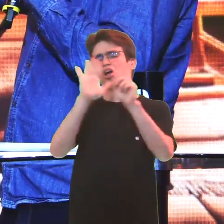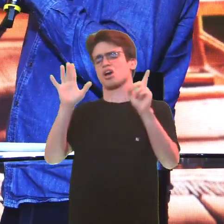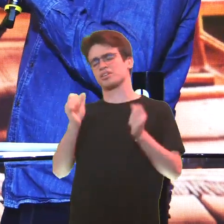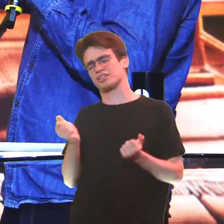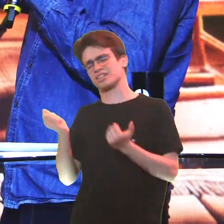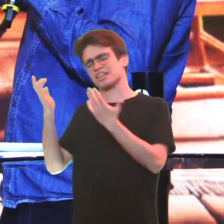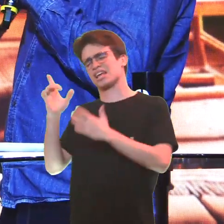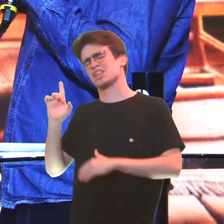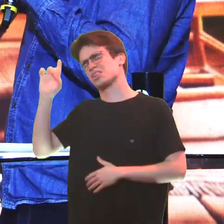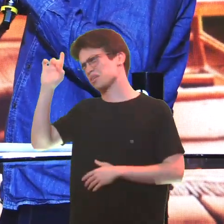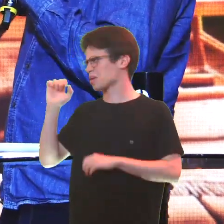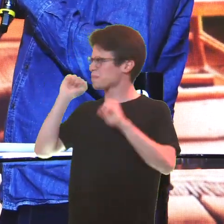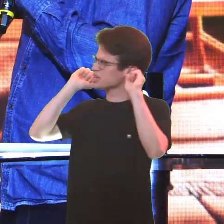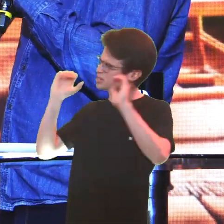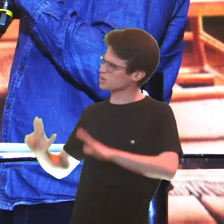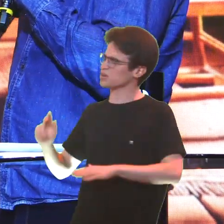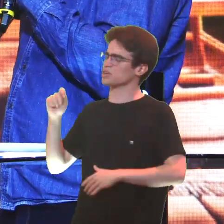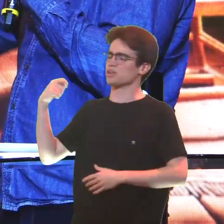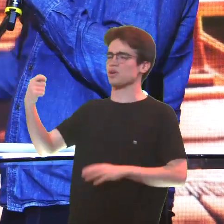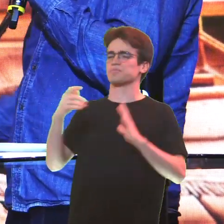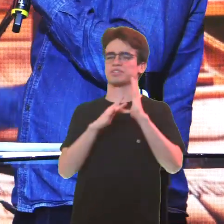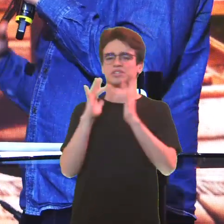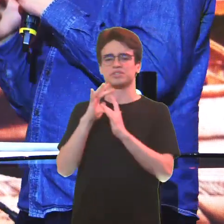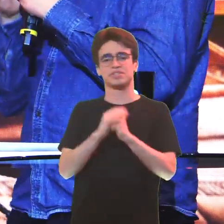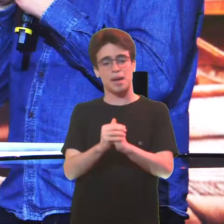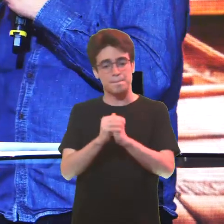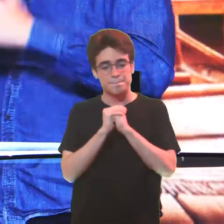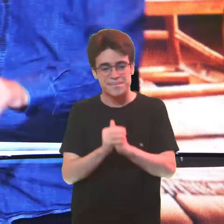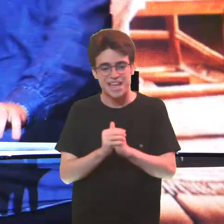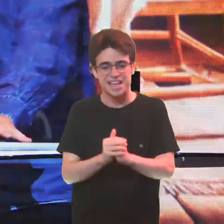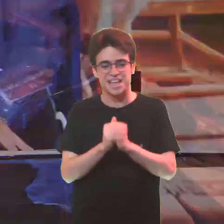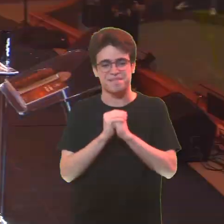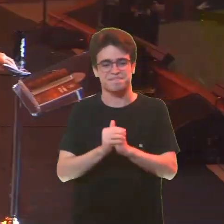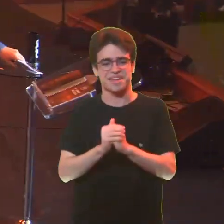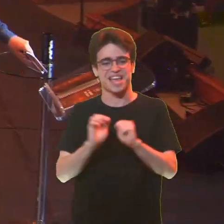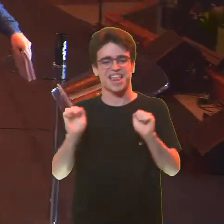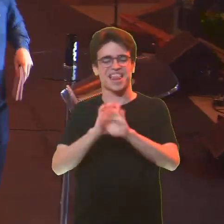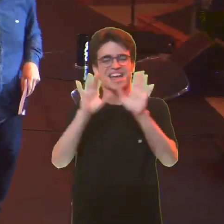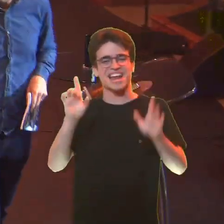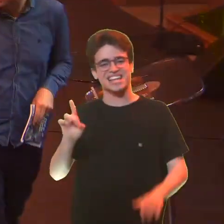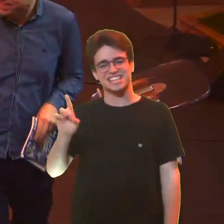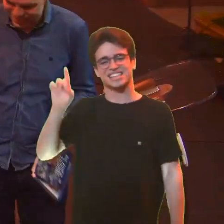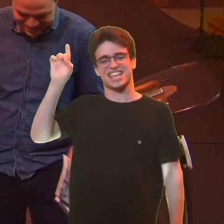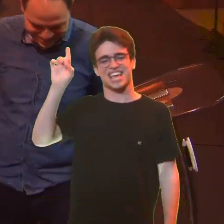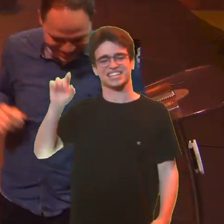em nome de Jesus. Amém. Amém. Glória a Deus.